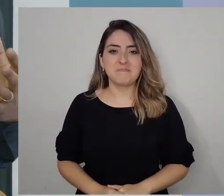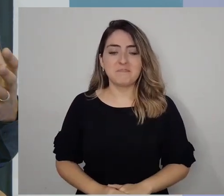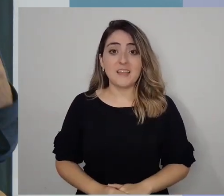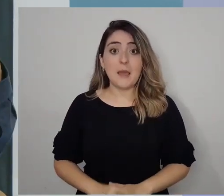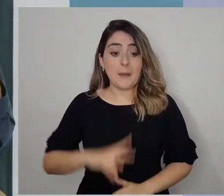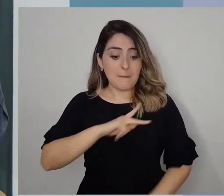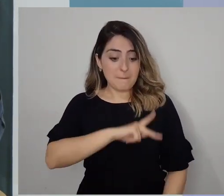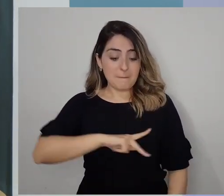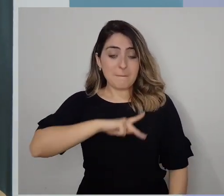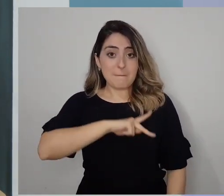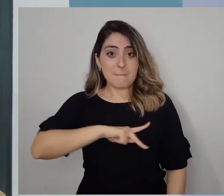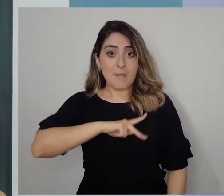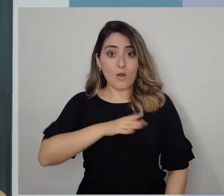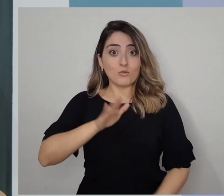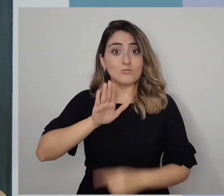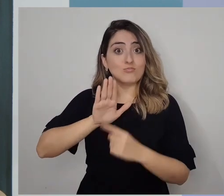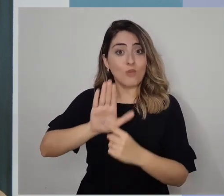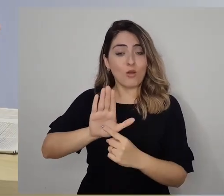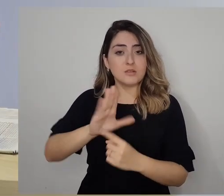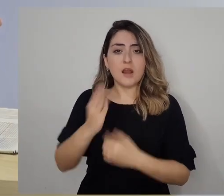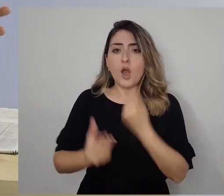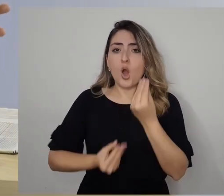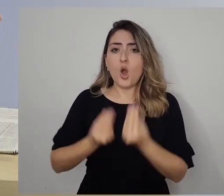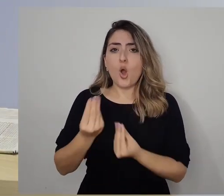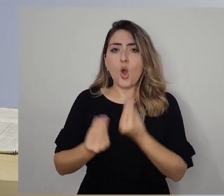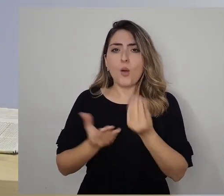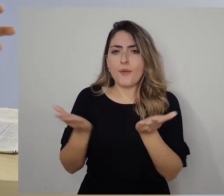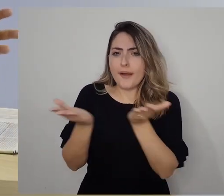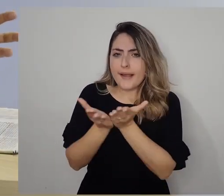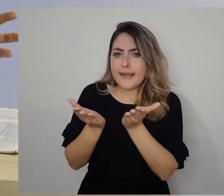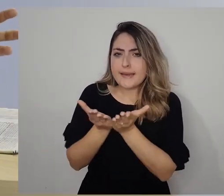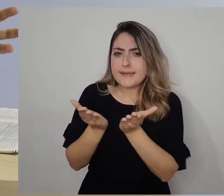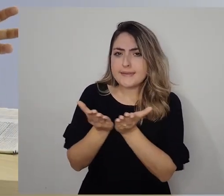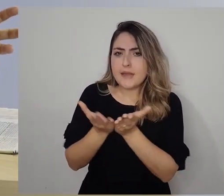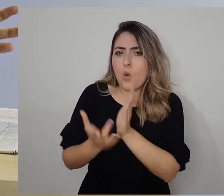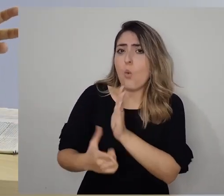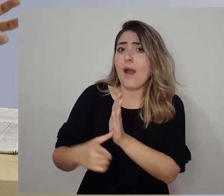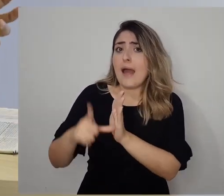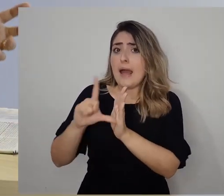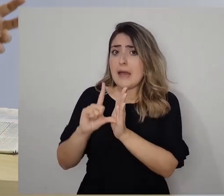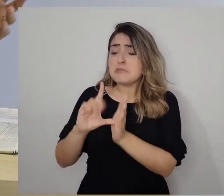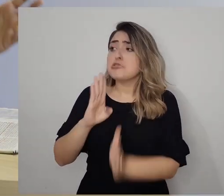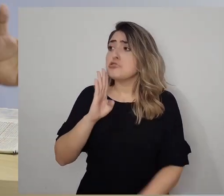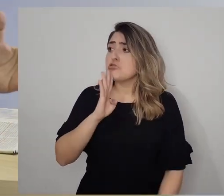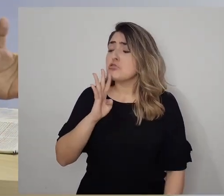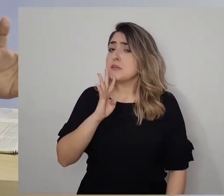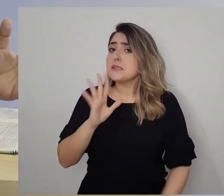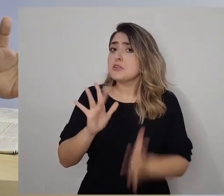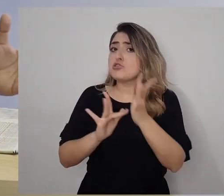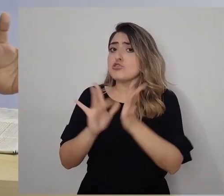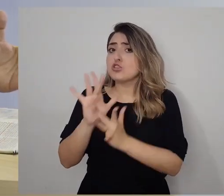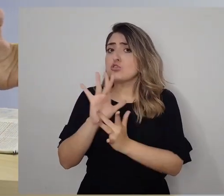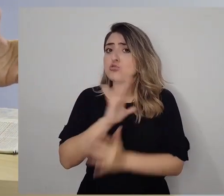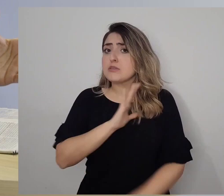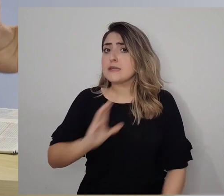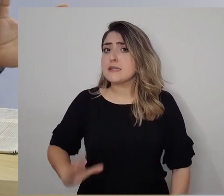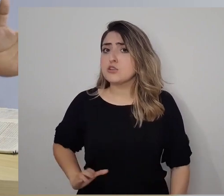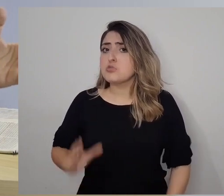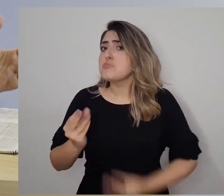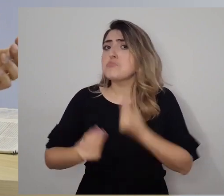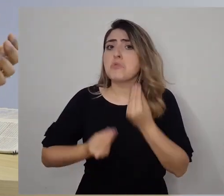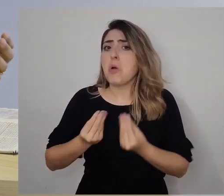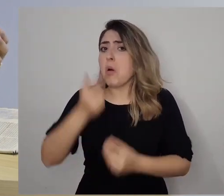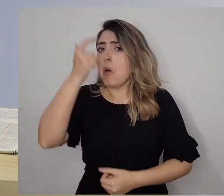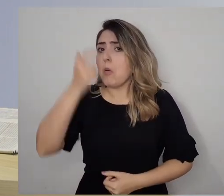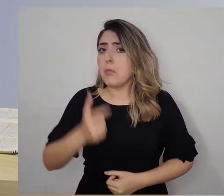cristão antes de conhecer a Cristo. Antes dessa obra maravilhosa de redenção do Salvador, como